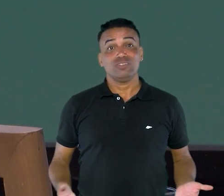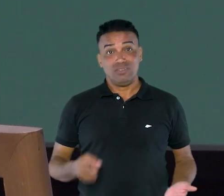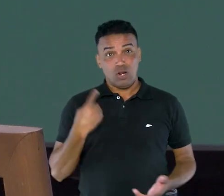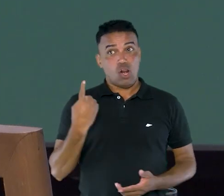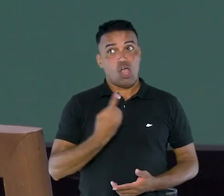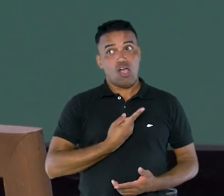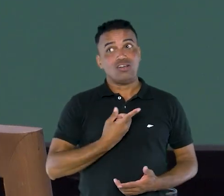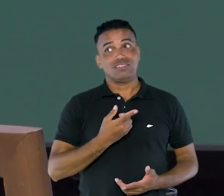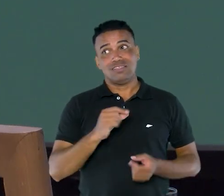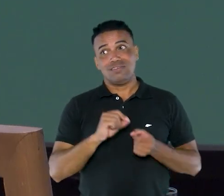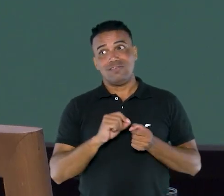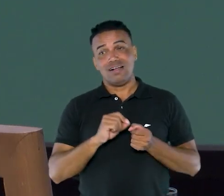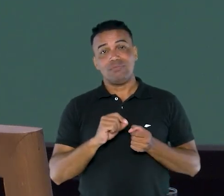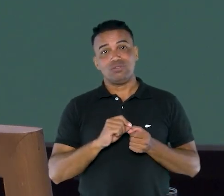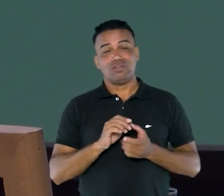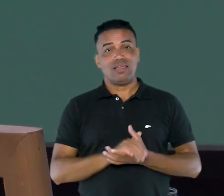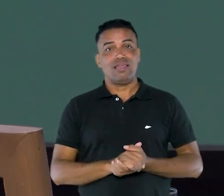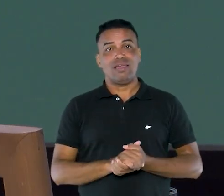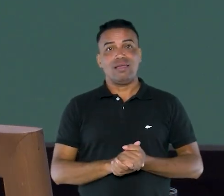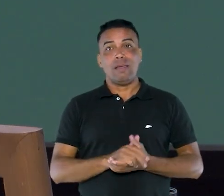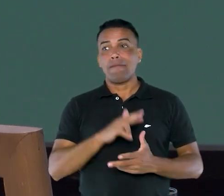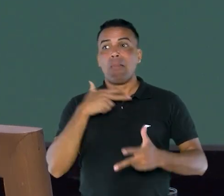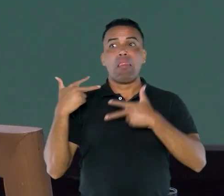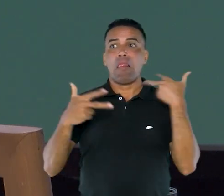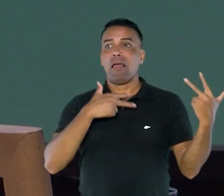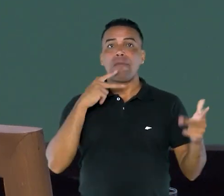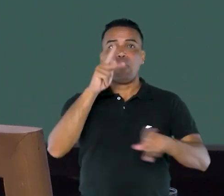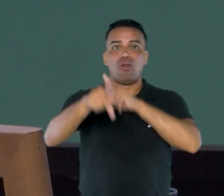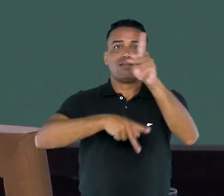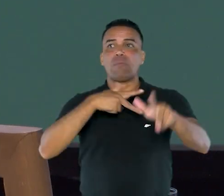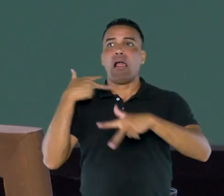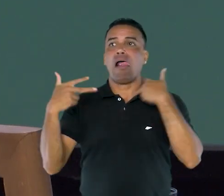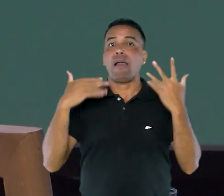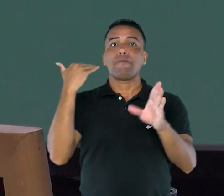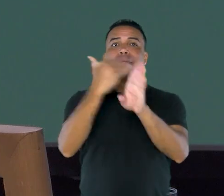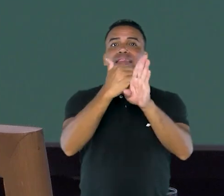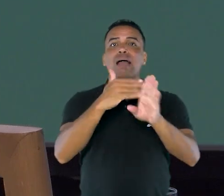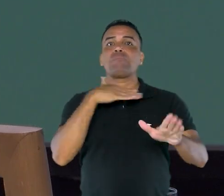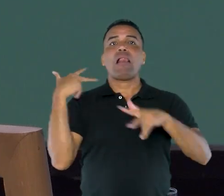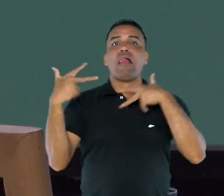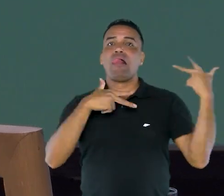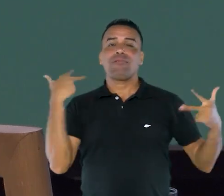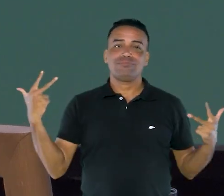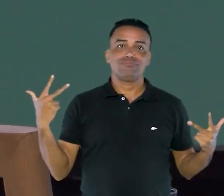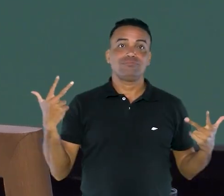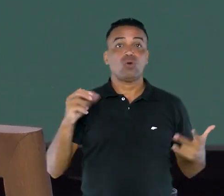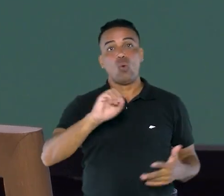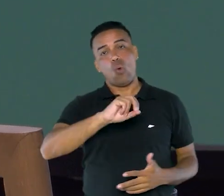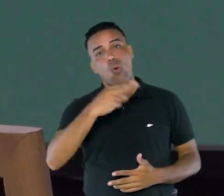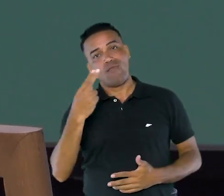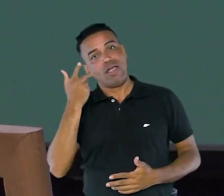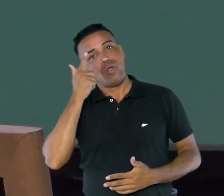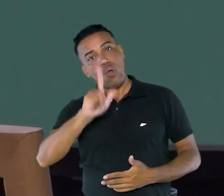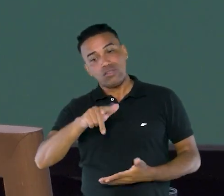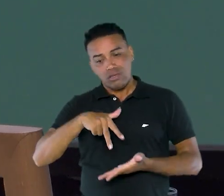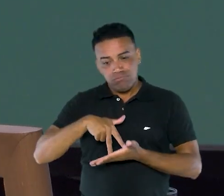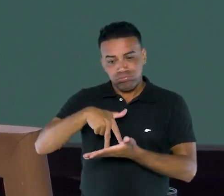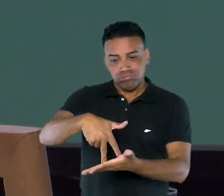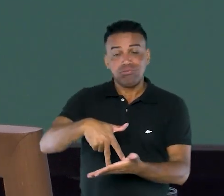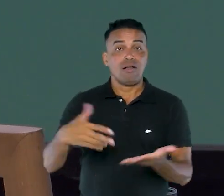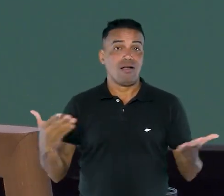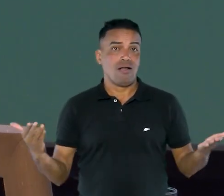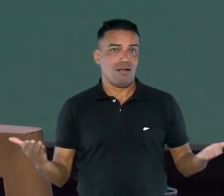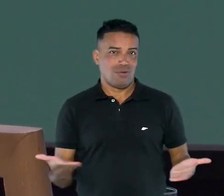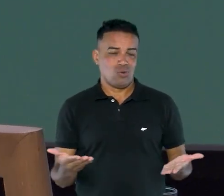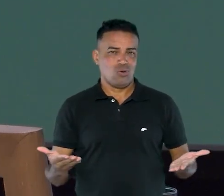gente vai matar metade da população ou a gente vai conseguir estar aqui